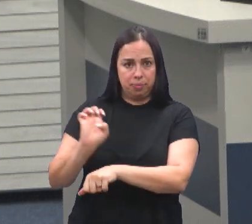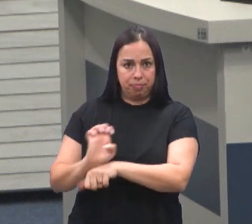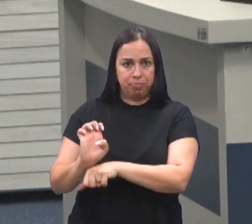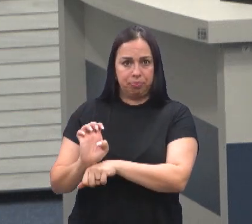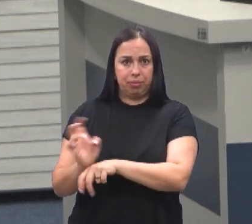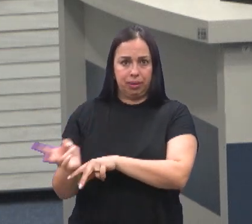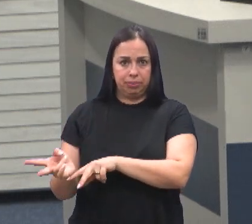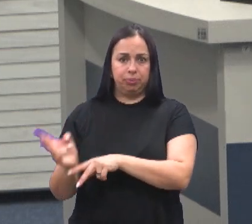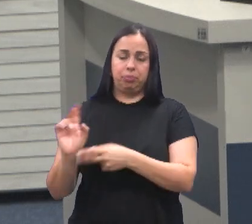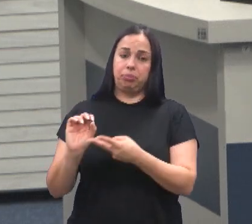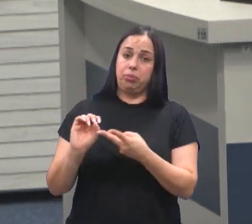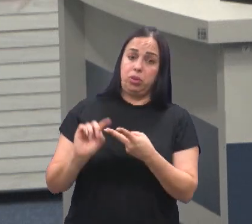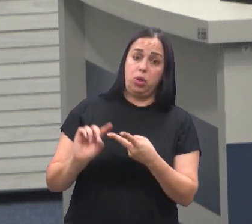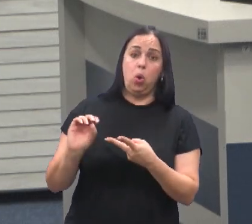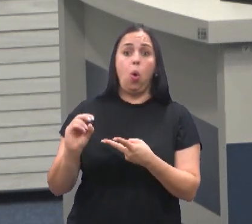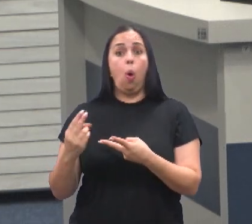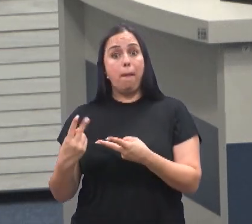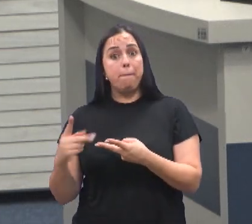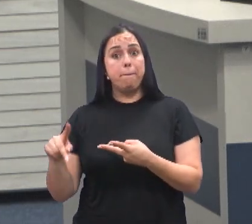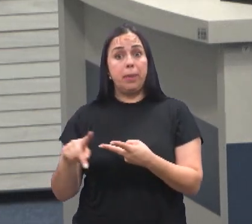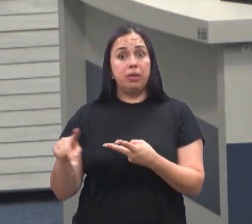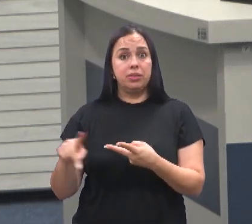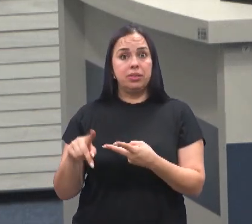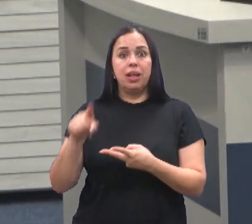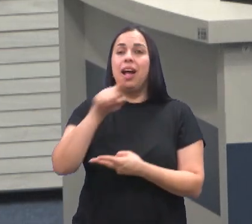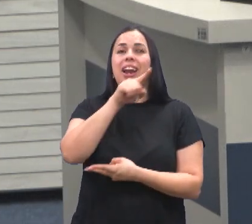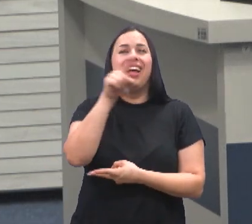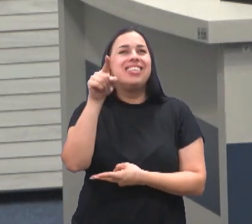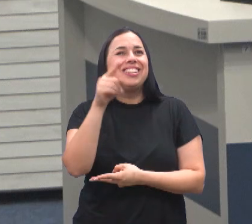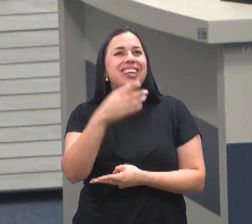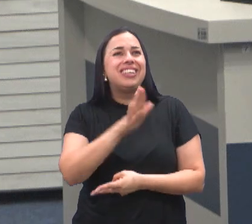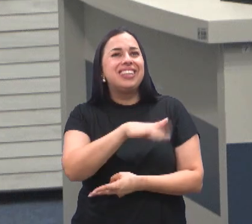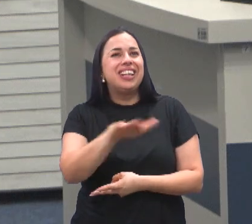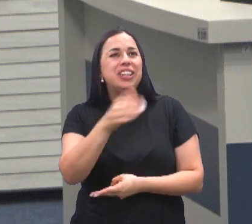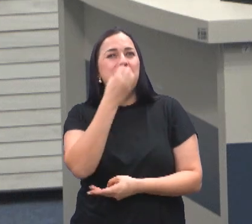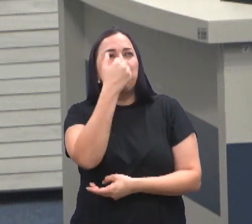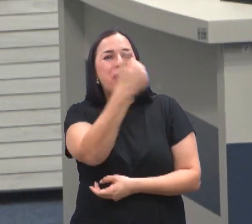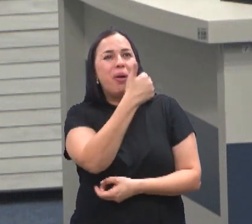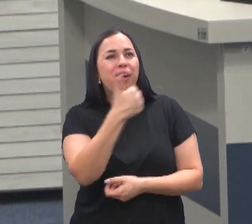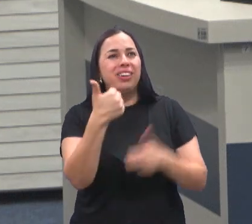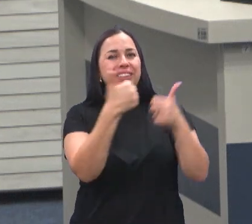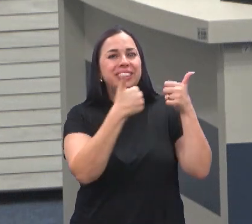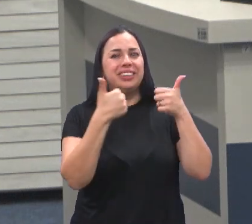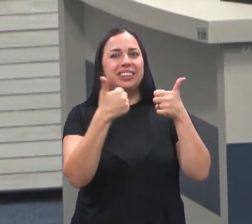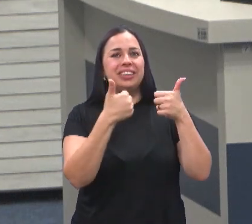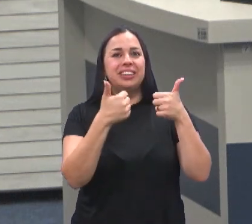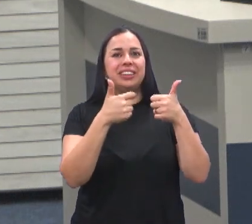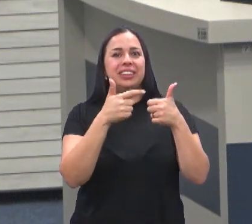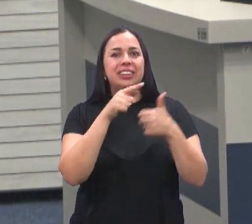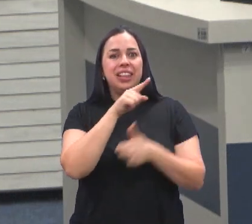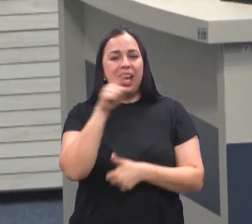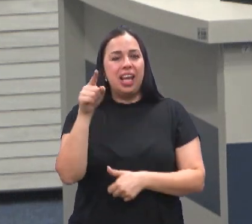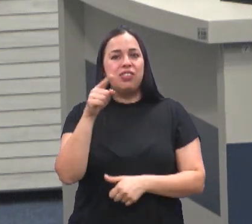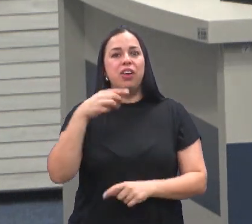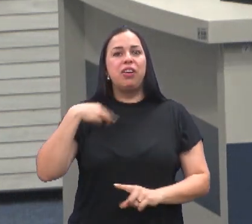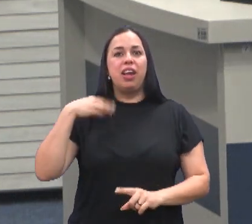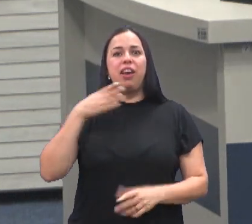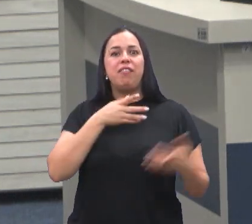ou professores. Olha lá as crianças. Tudo bom, gente? Olha lá, eles foram para o McDonald's,